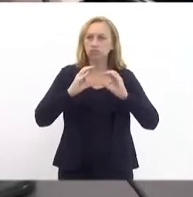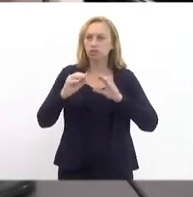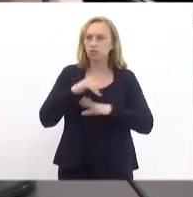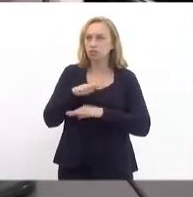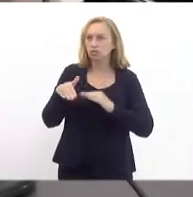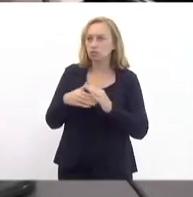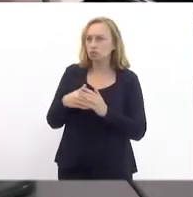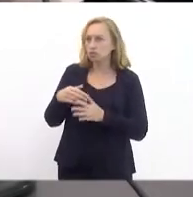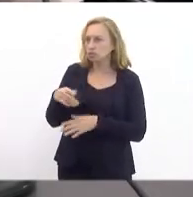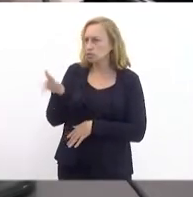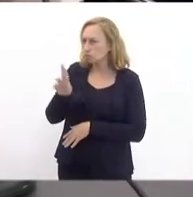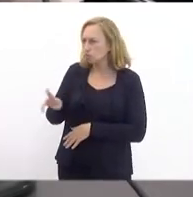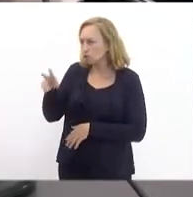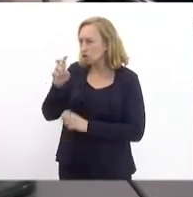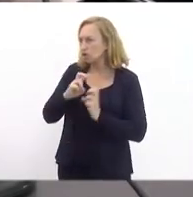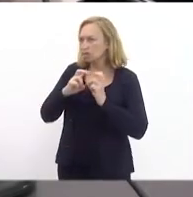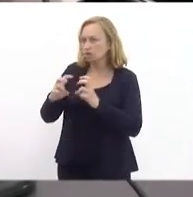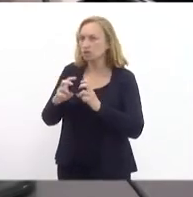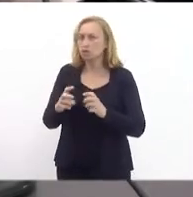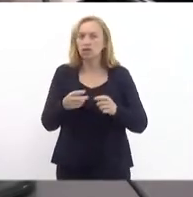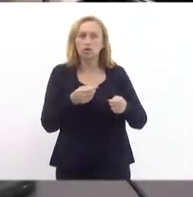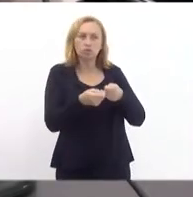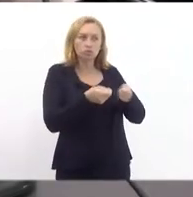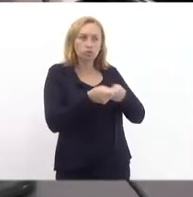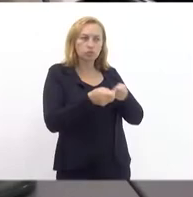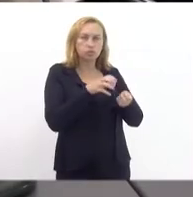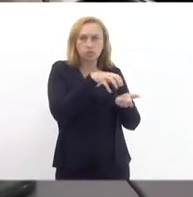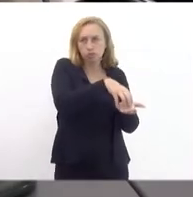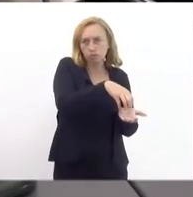usuários, os representantes, os órgãos de controle.